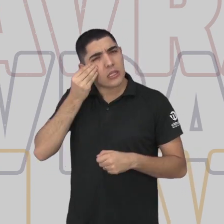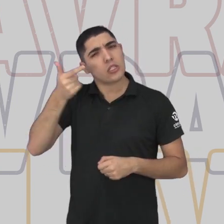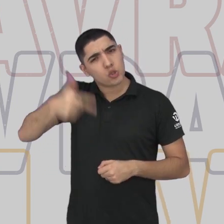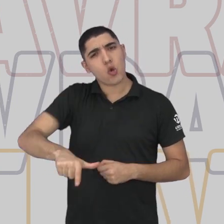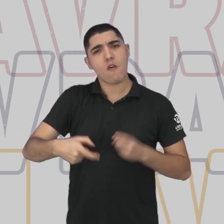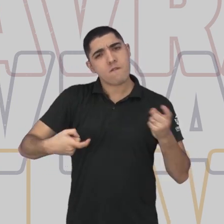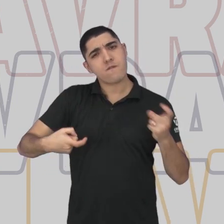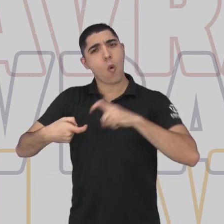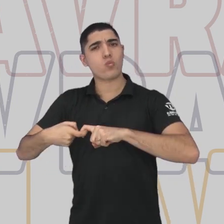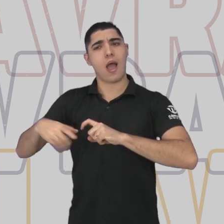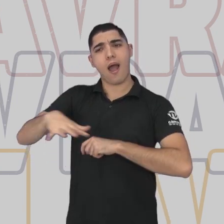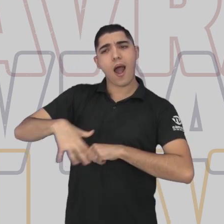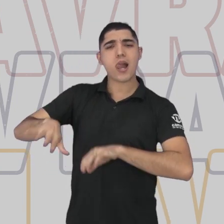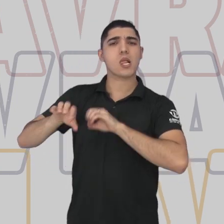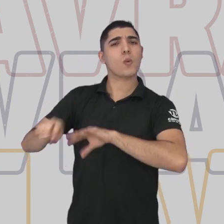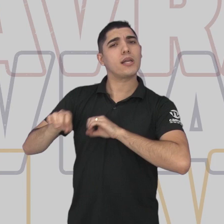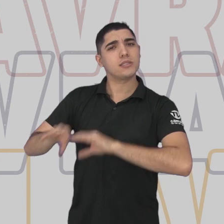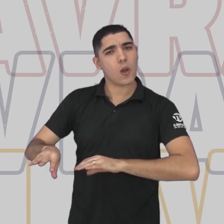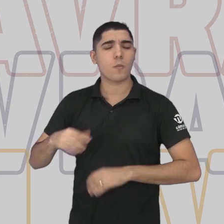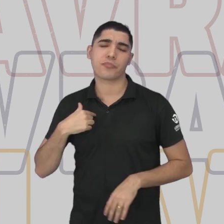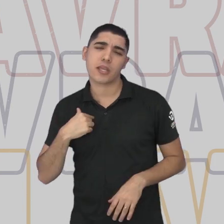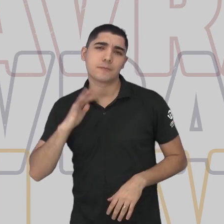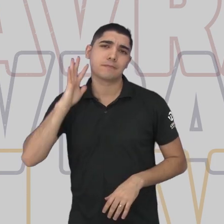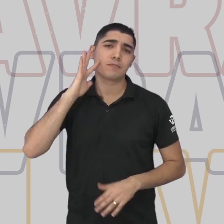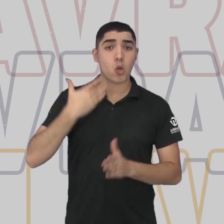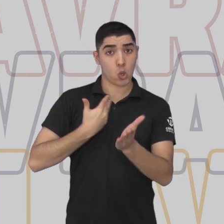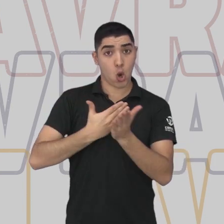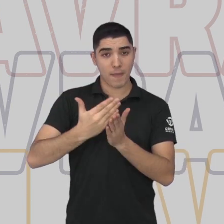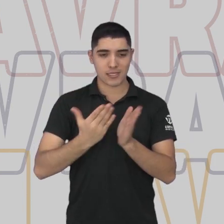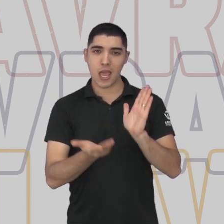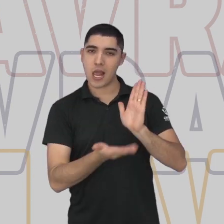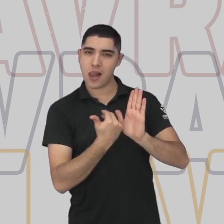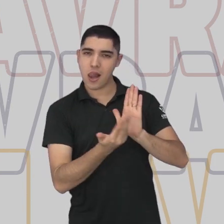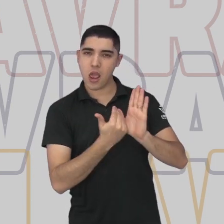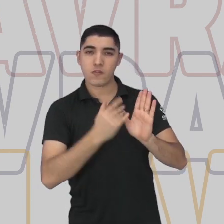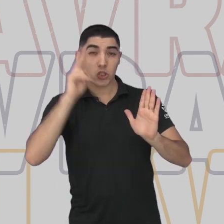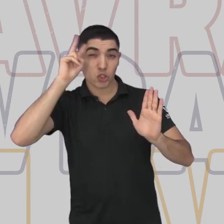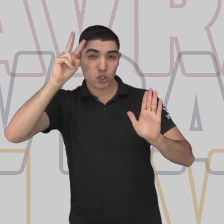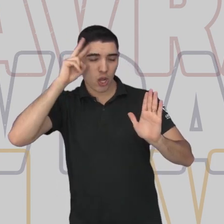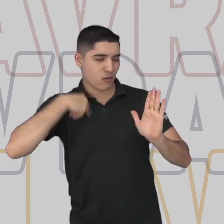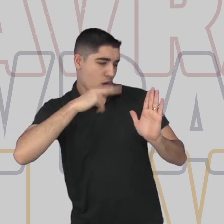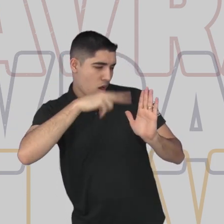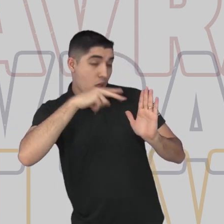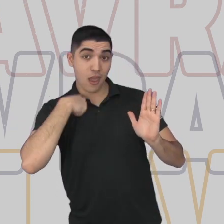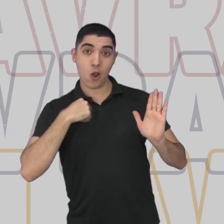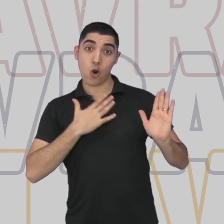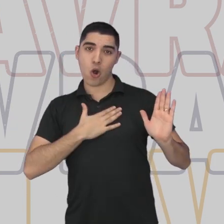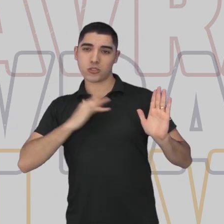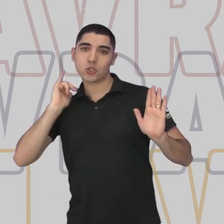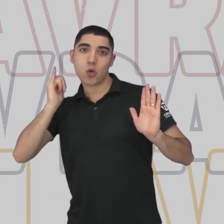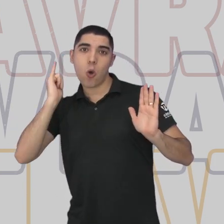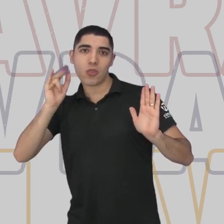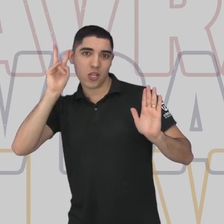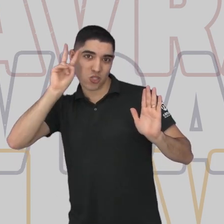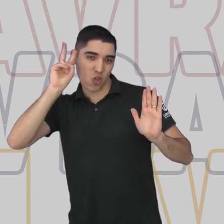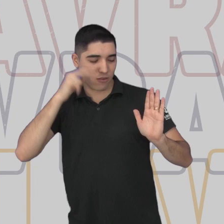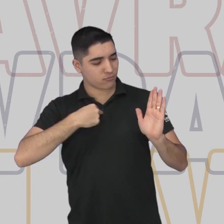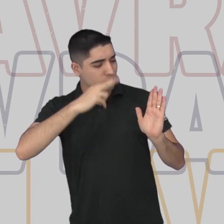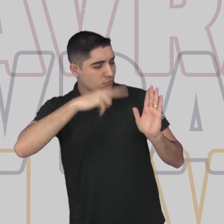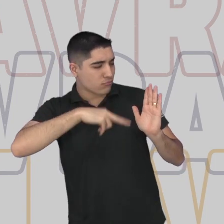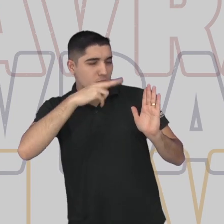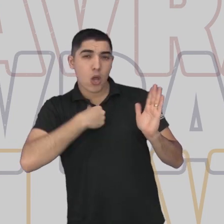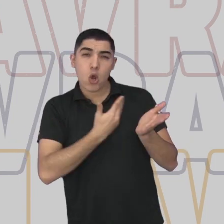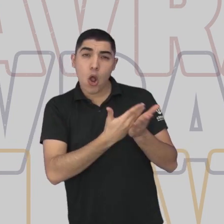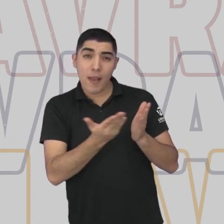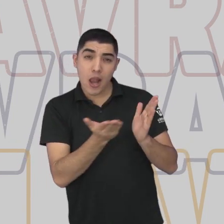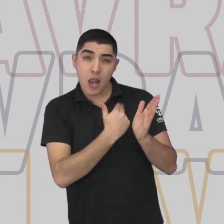vamos tentar, né? E aí, nisso, eu comecei a ler histórias, né, que eu contava história, vamos ver se eu consigo.